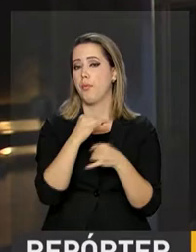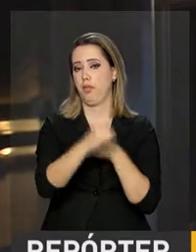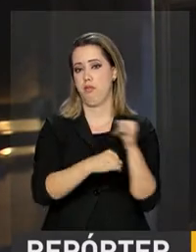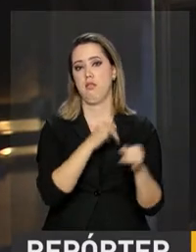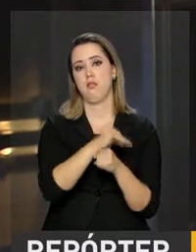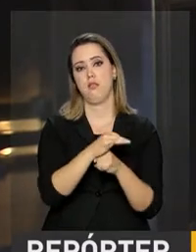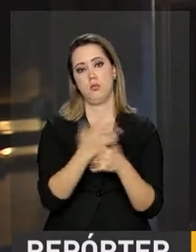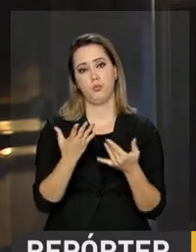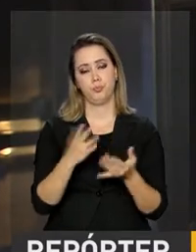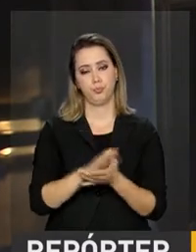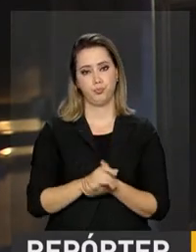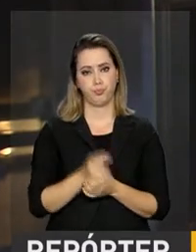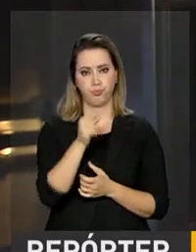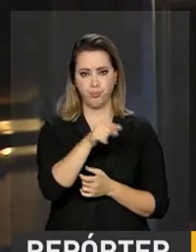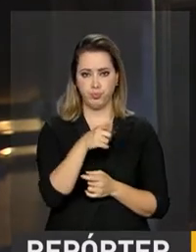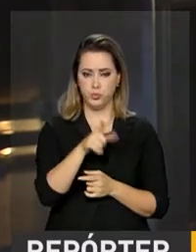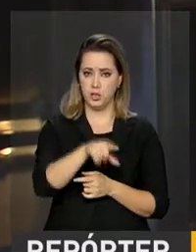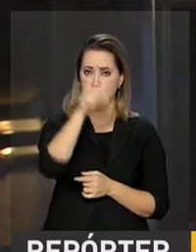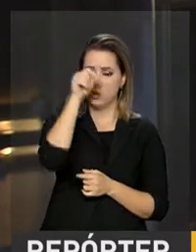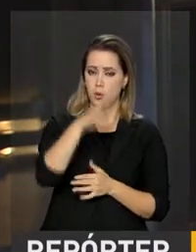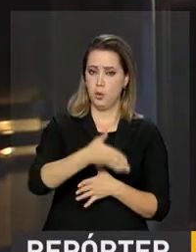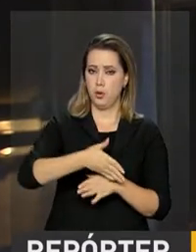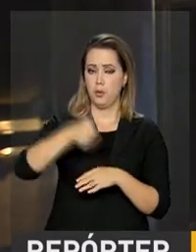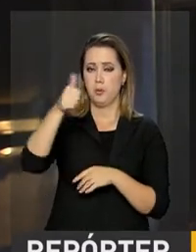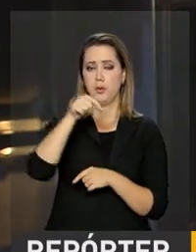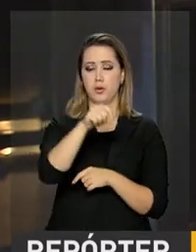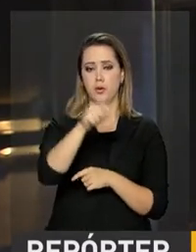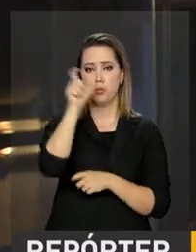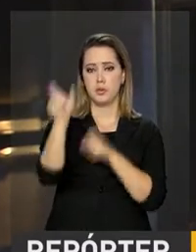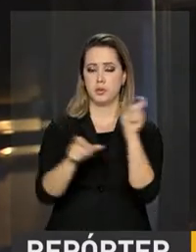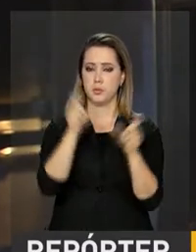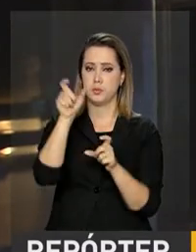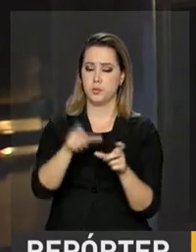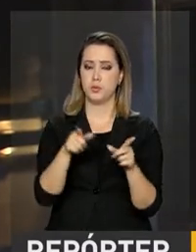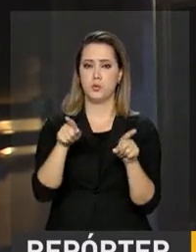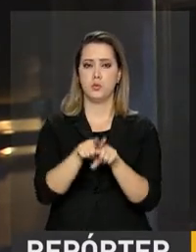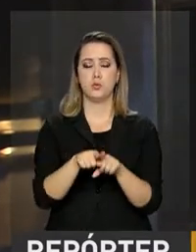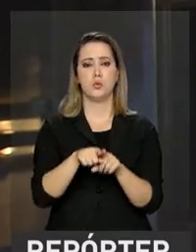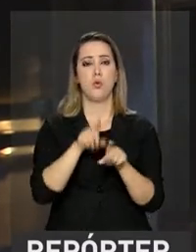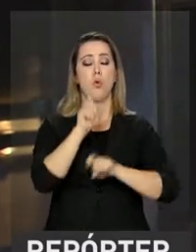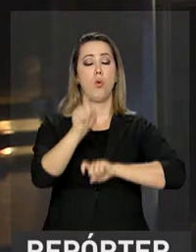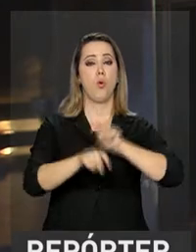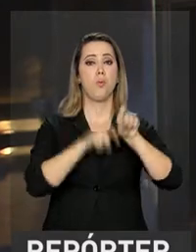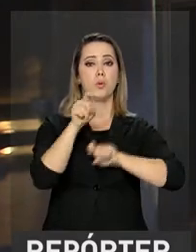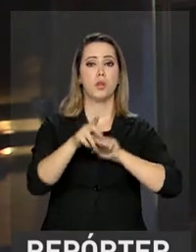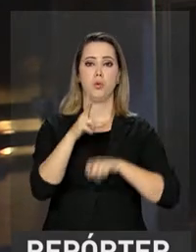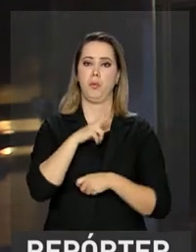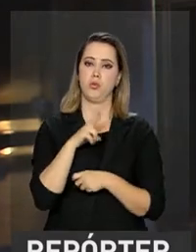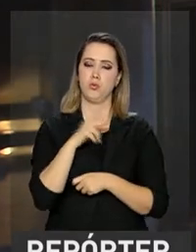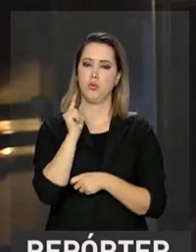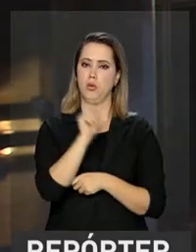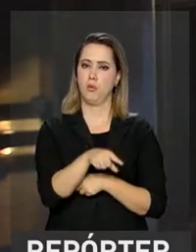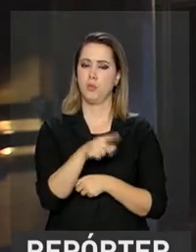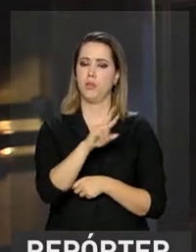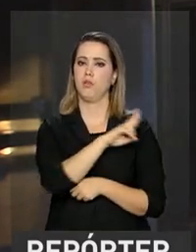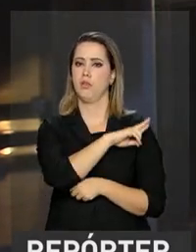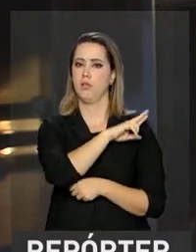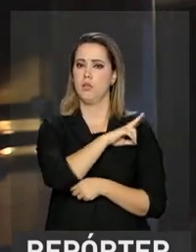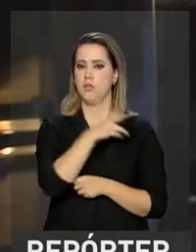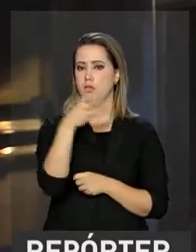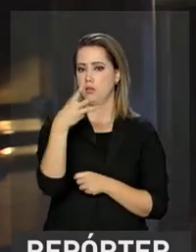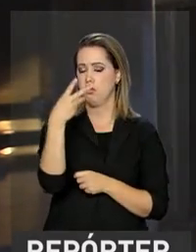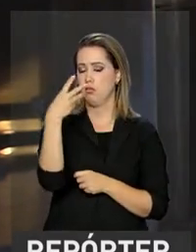para realização de transação bancária em 2016 foi o computador pessoal responsável por